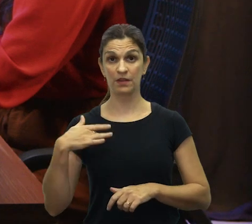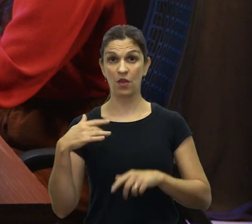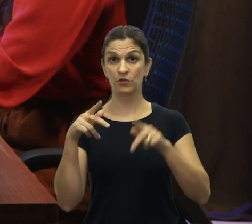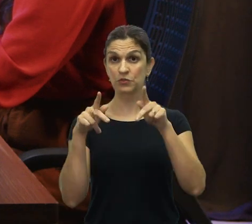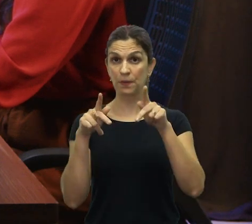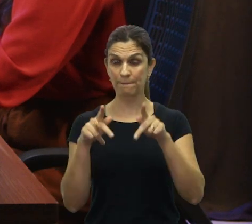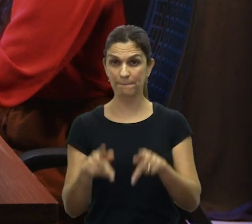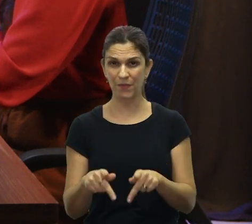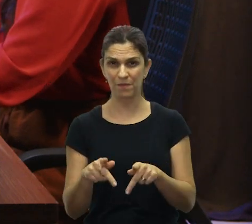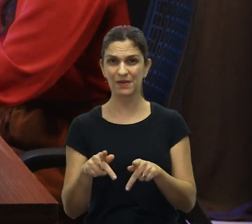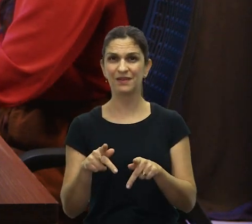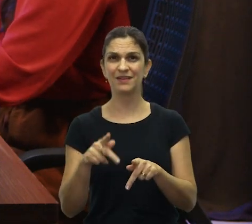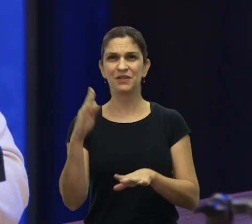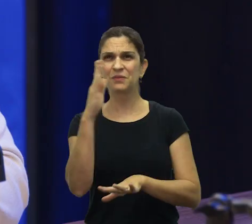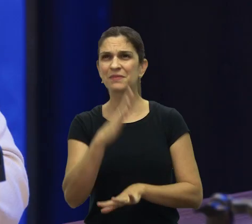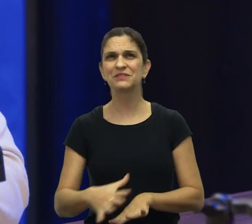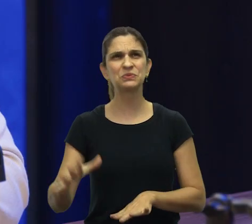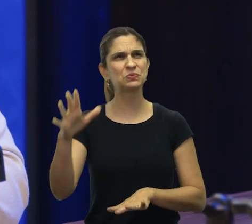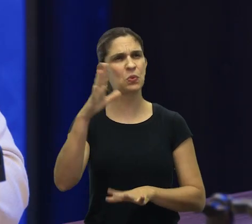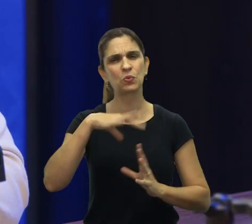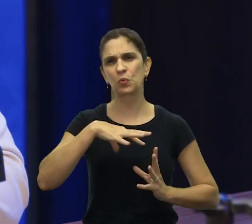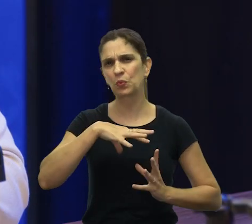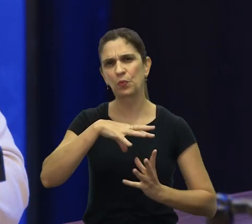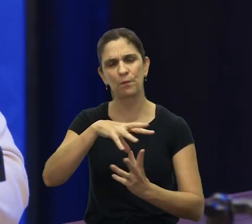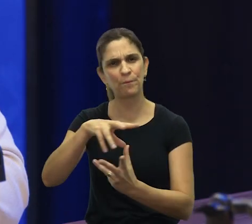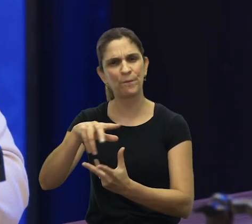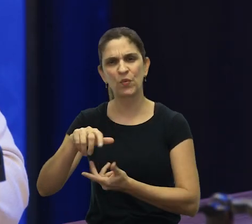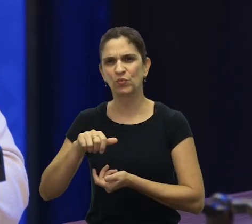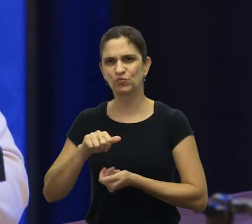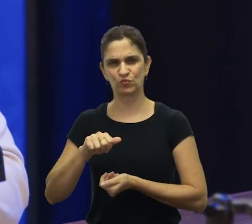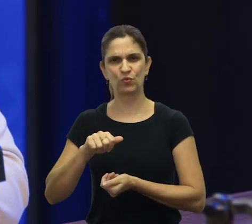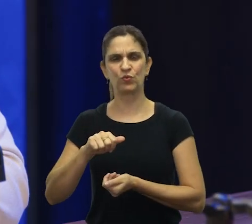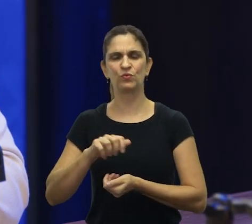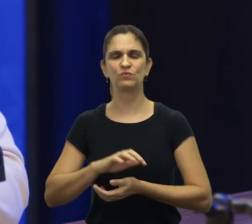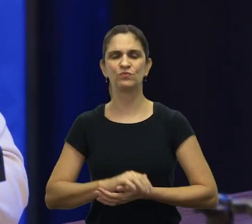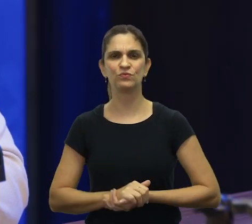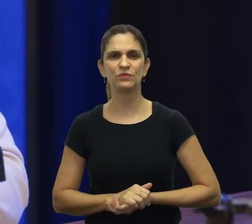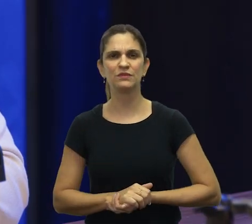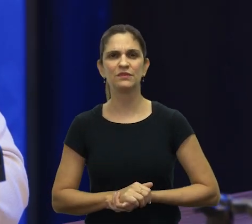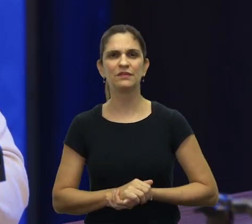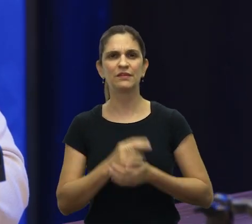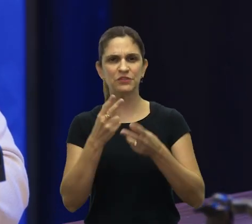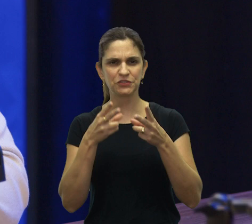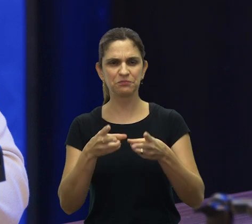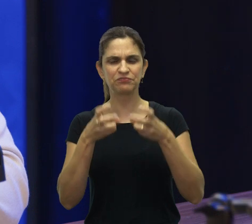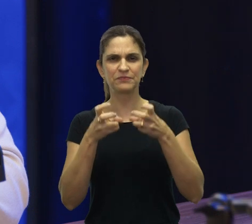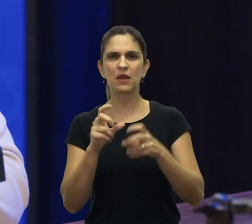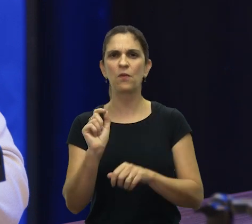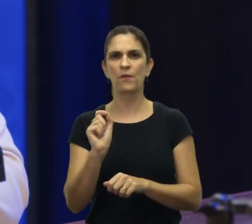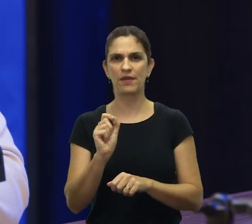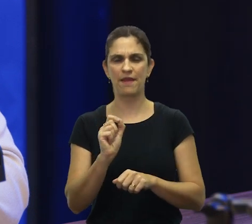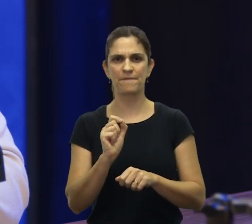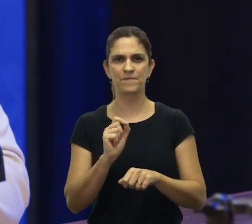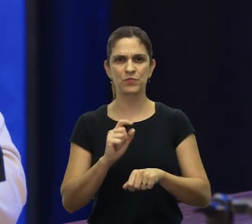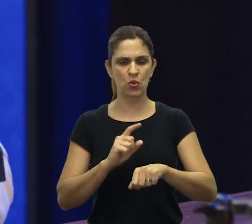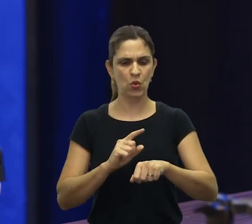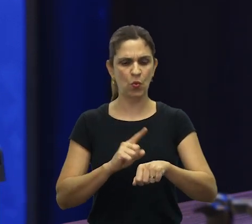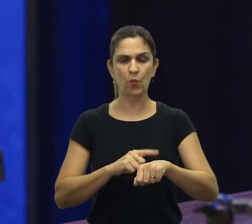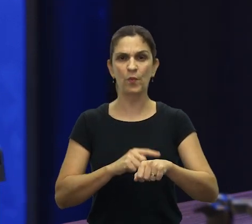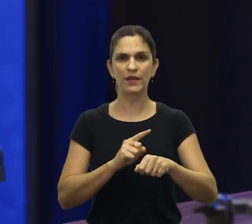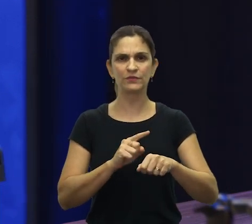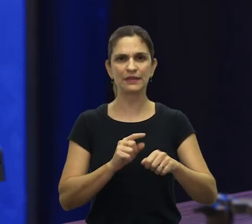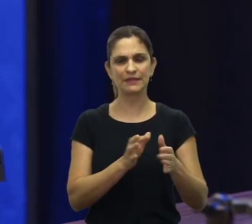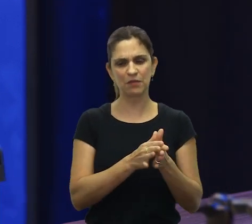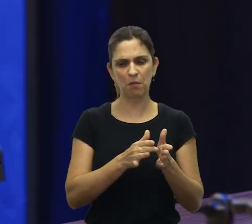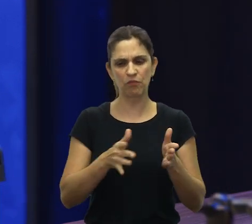maneira geral, não só no Brasil, mas no mundo, nós tivemos aí a pandemia. O que